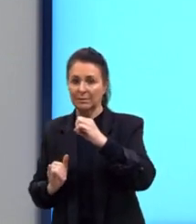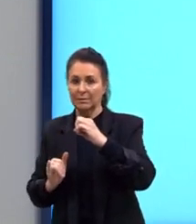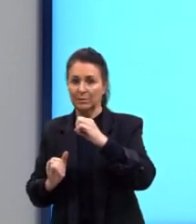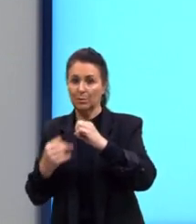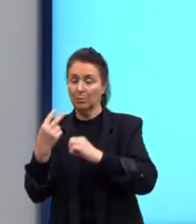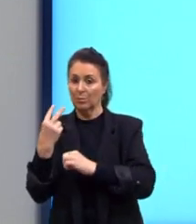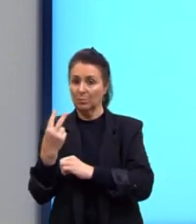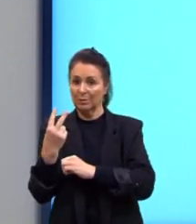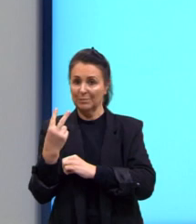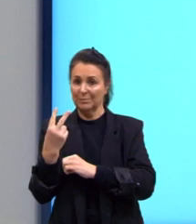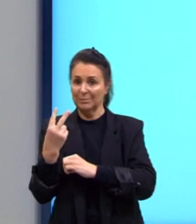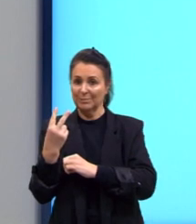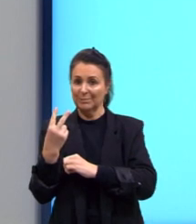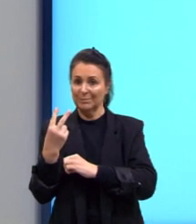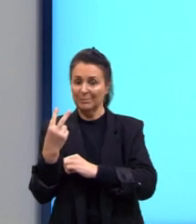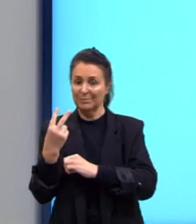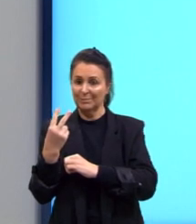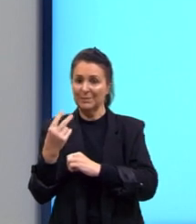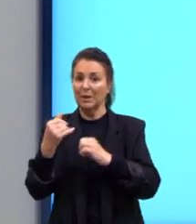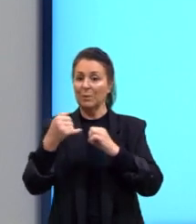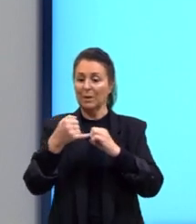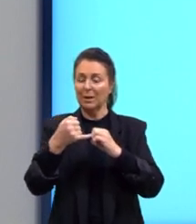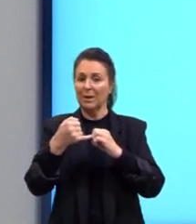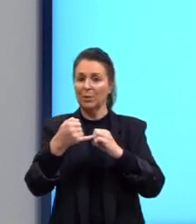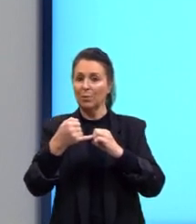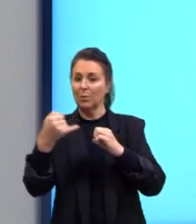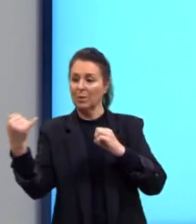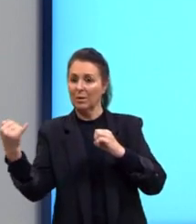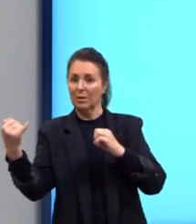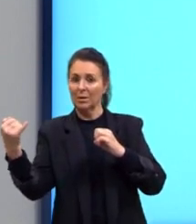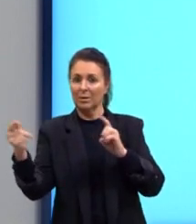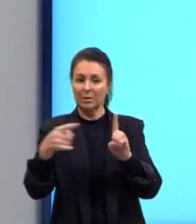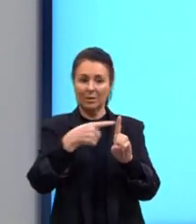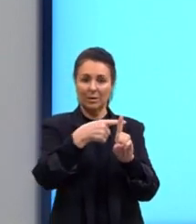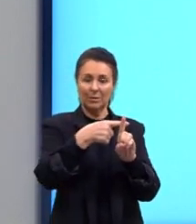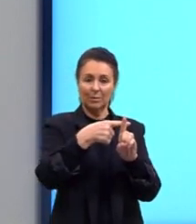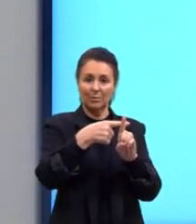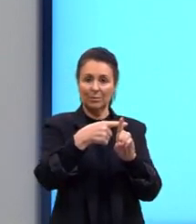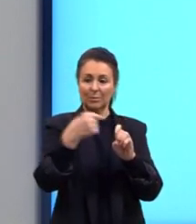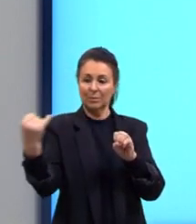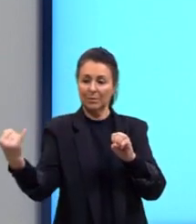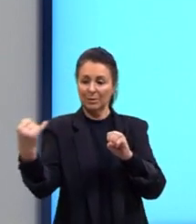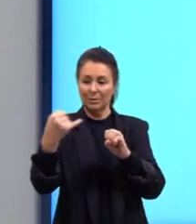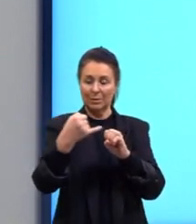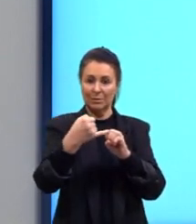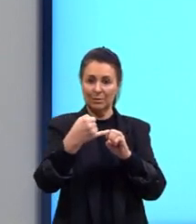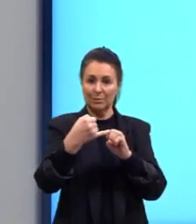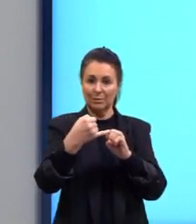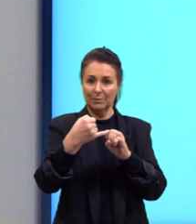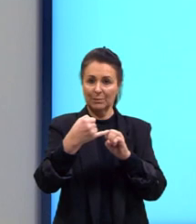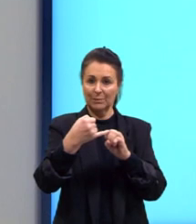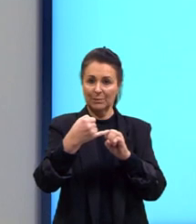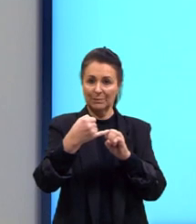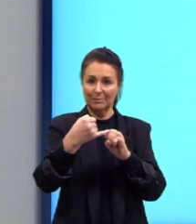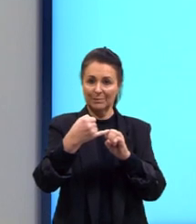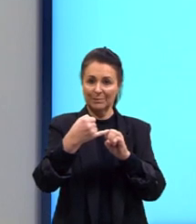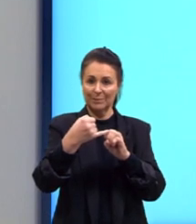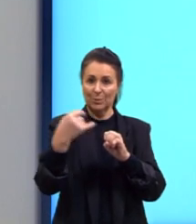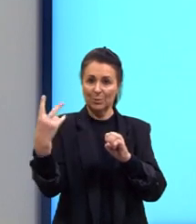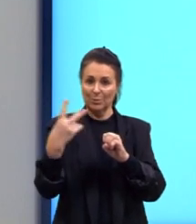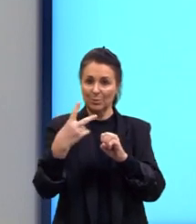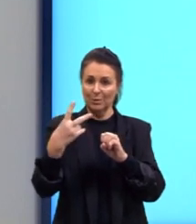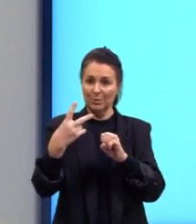o polo negativo que é o cátodo Polo positivo ano do tá ano dopica tudo